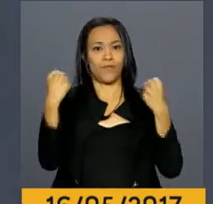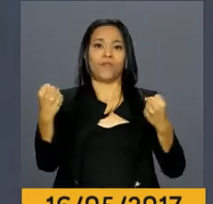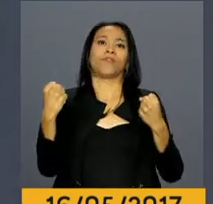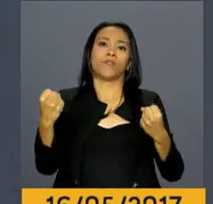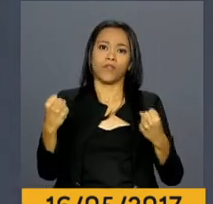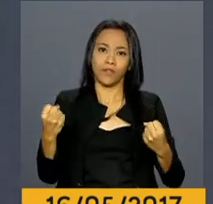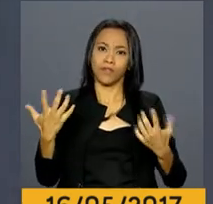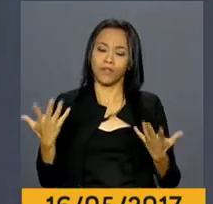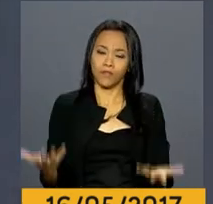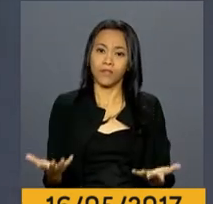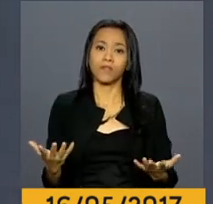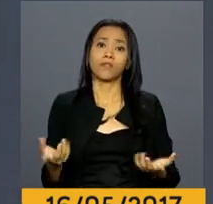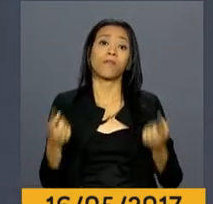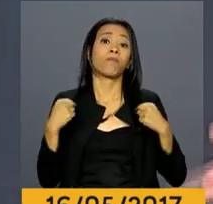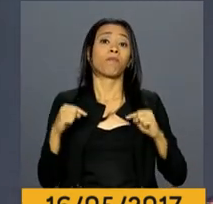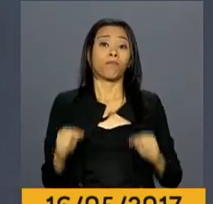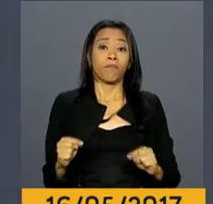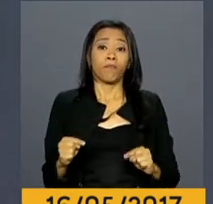municípios fortalecidos.